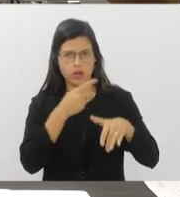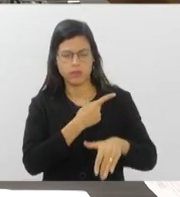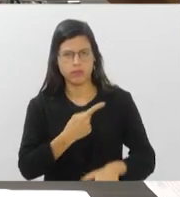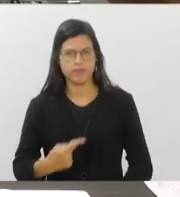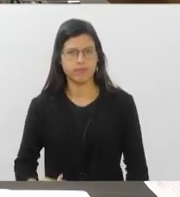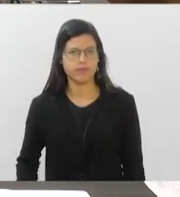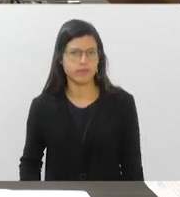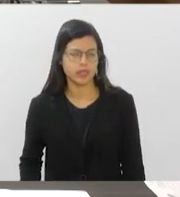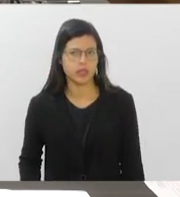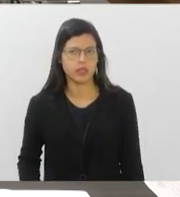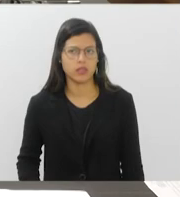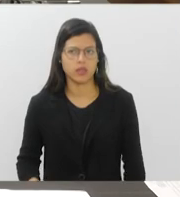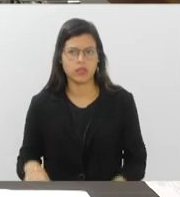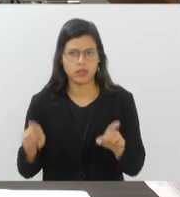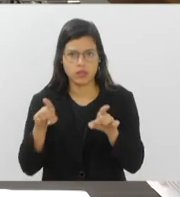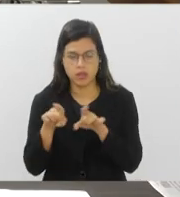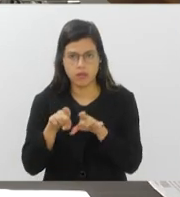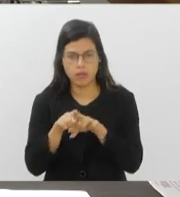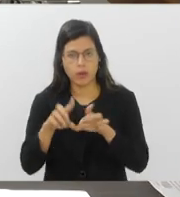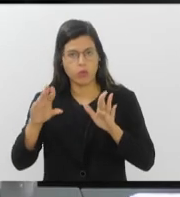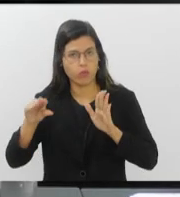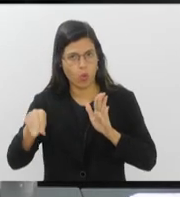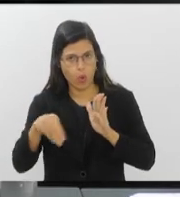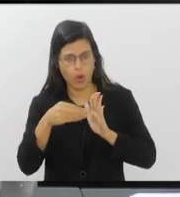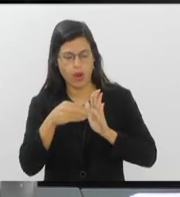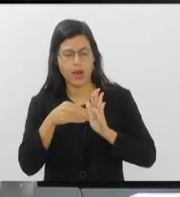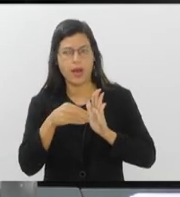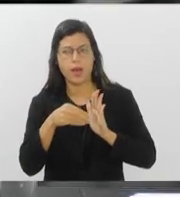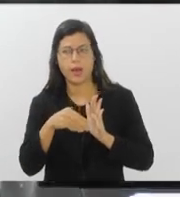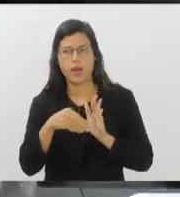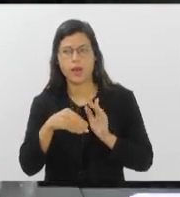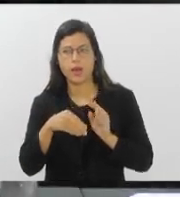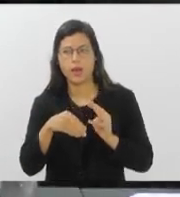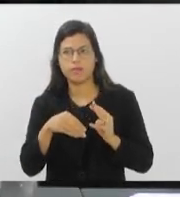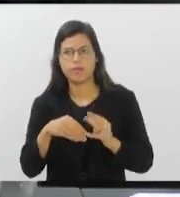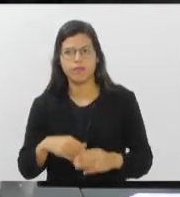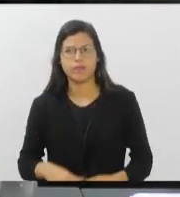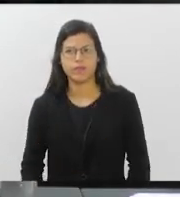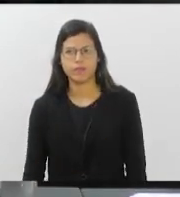incluindo as clínicas